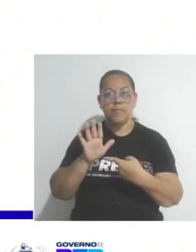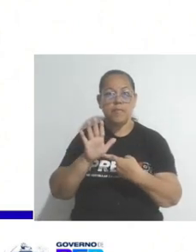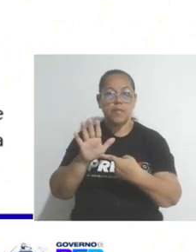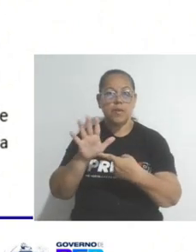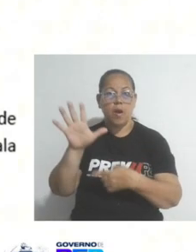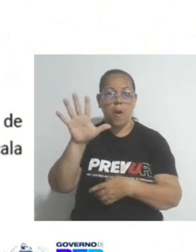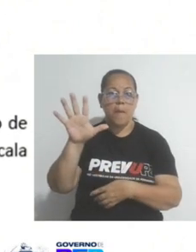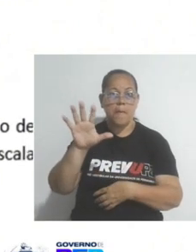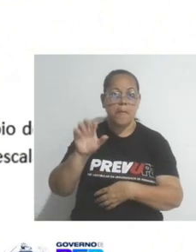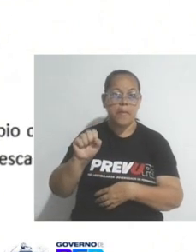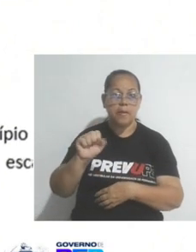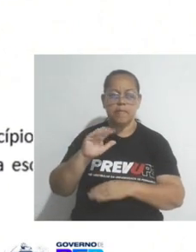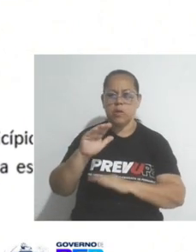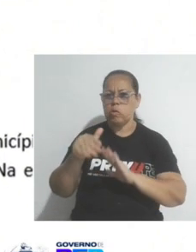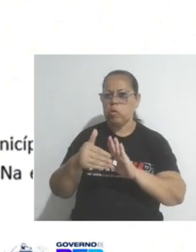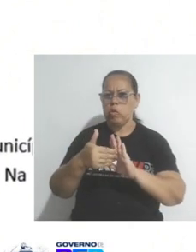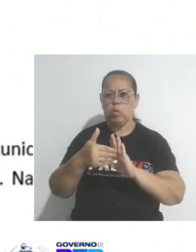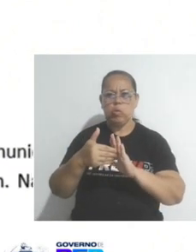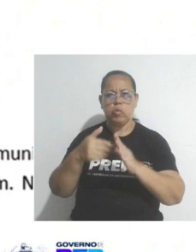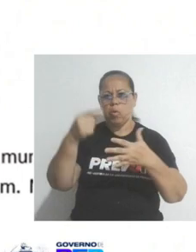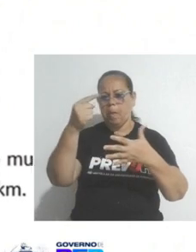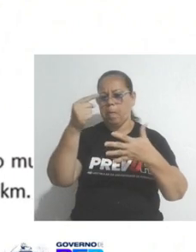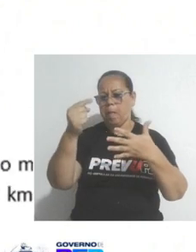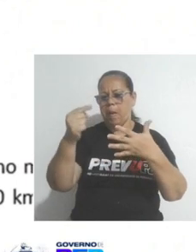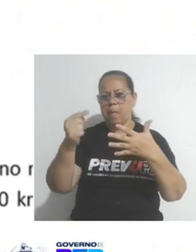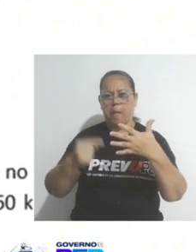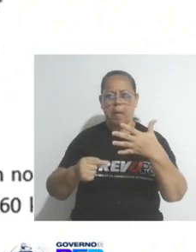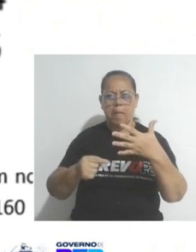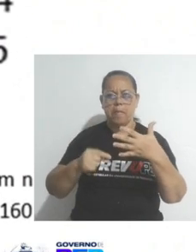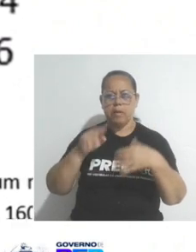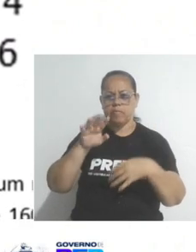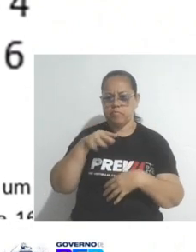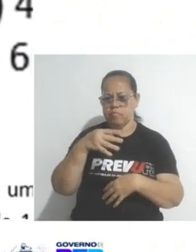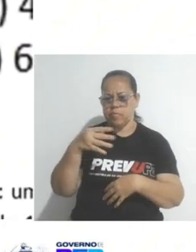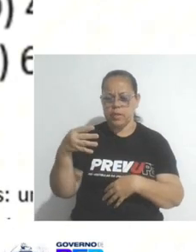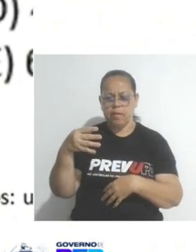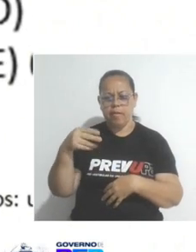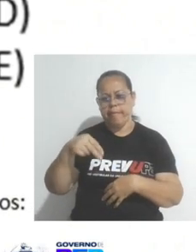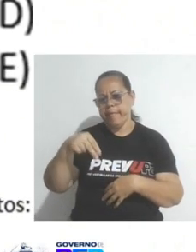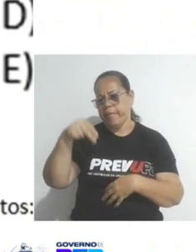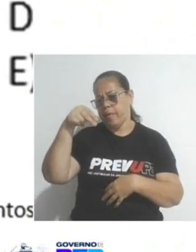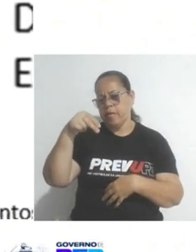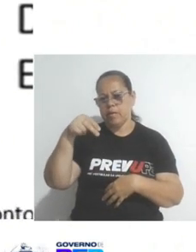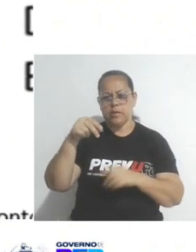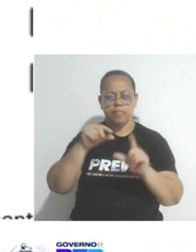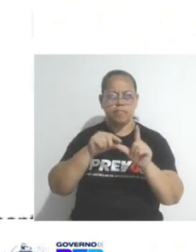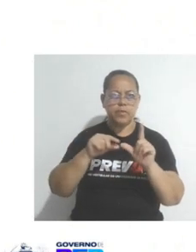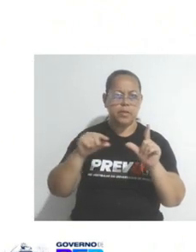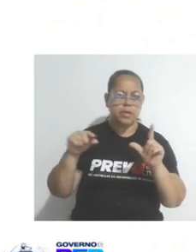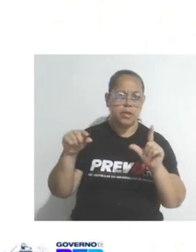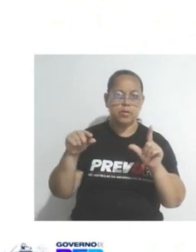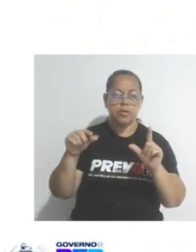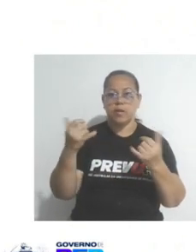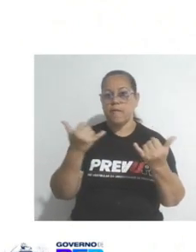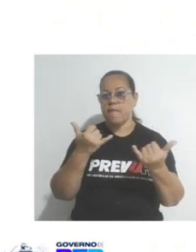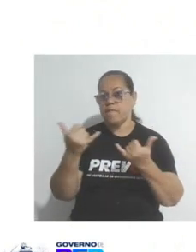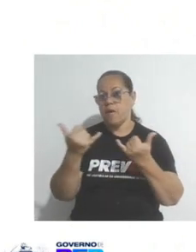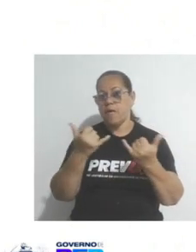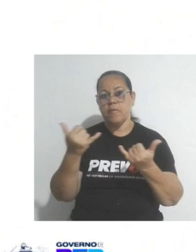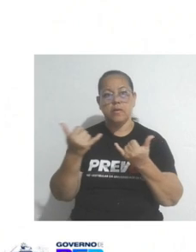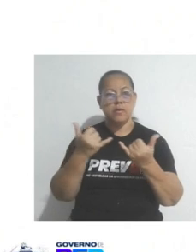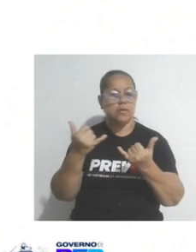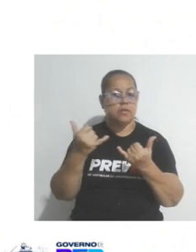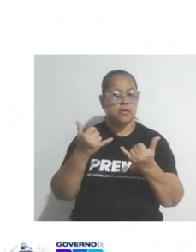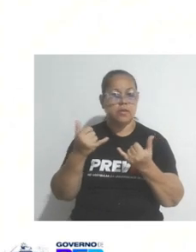com todos os seus elementos grade coordenada norte legenda informações de produção